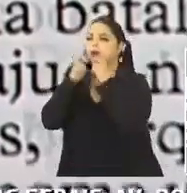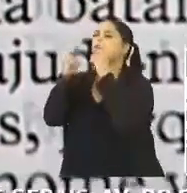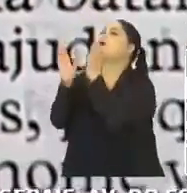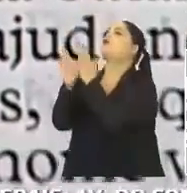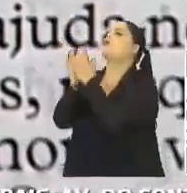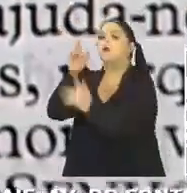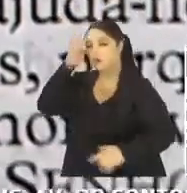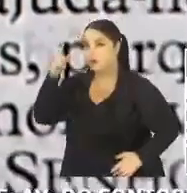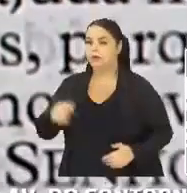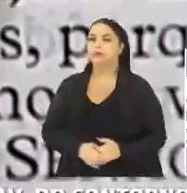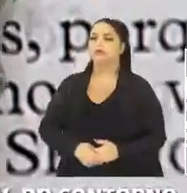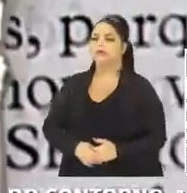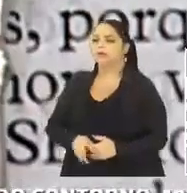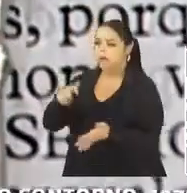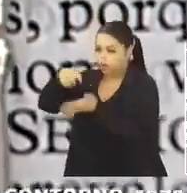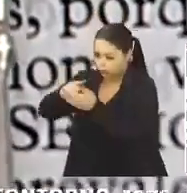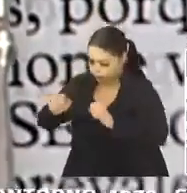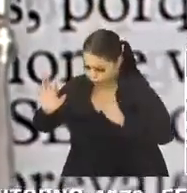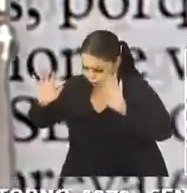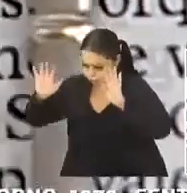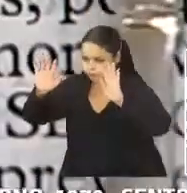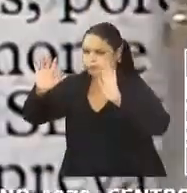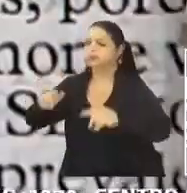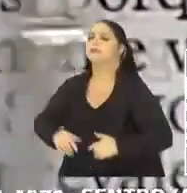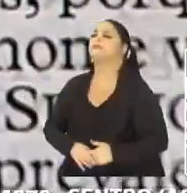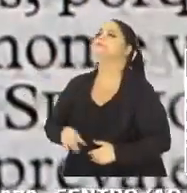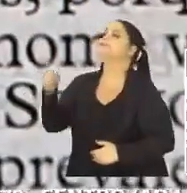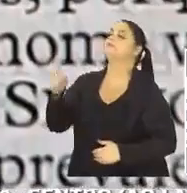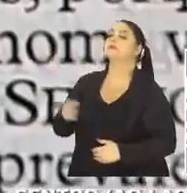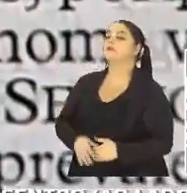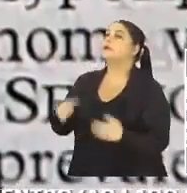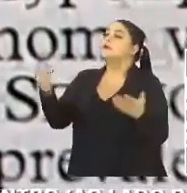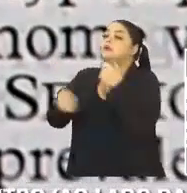Clamou Asa ao Senhor, seu Deus, e disse: